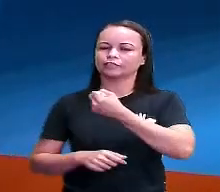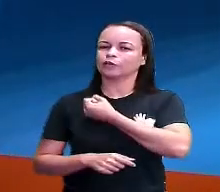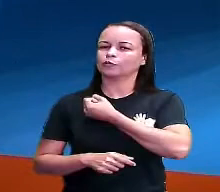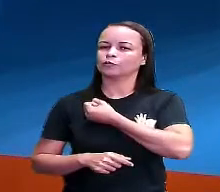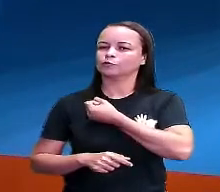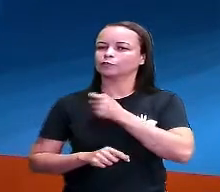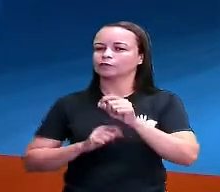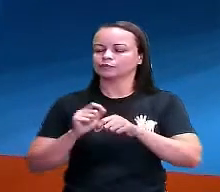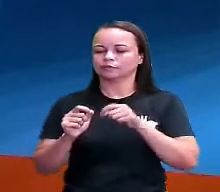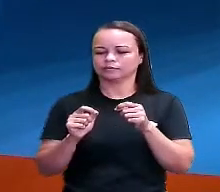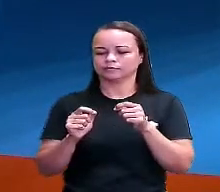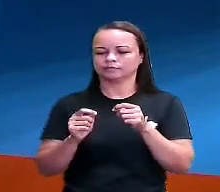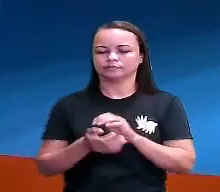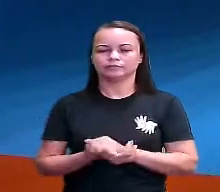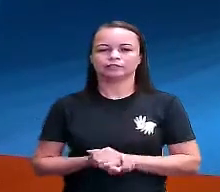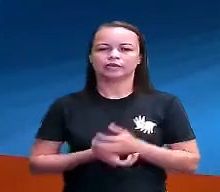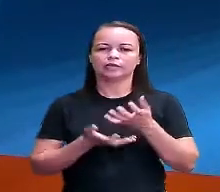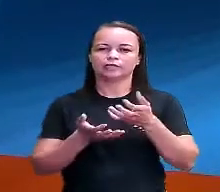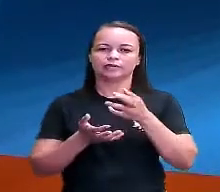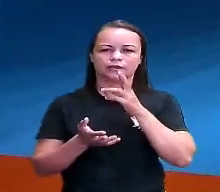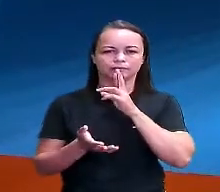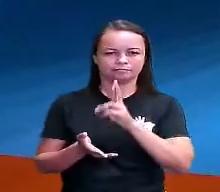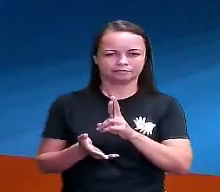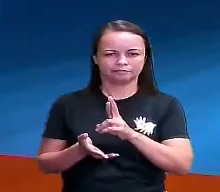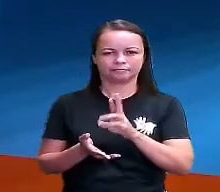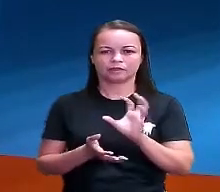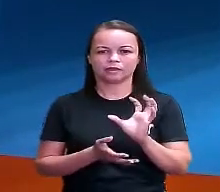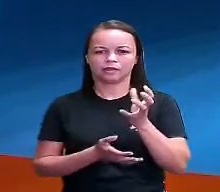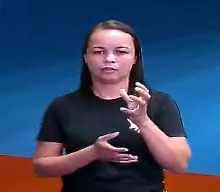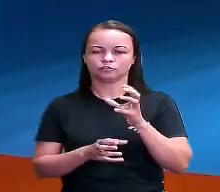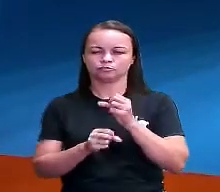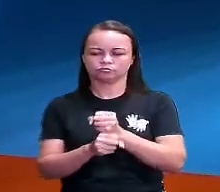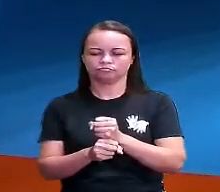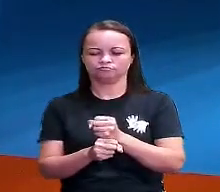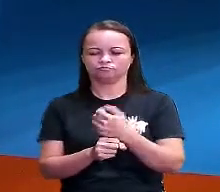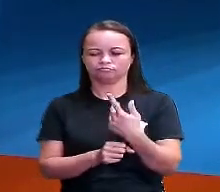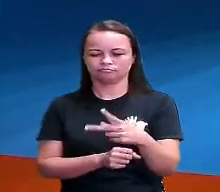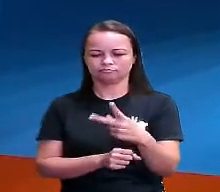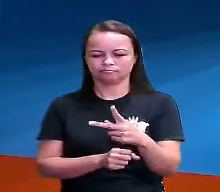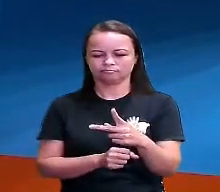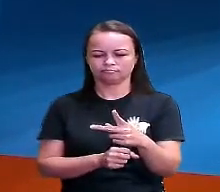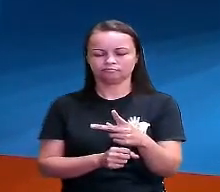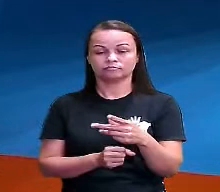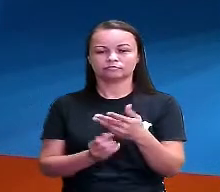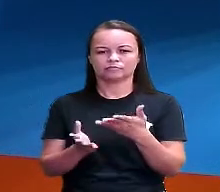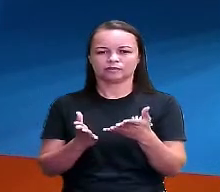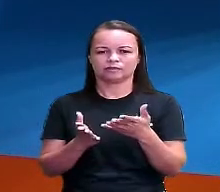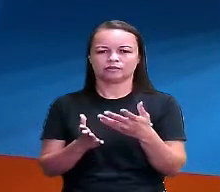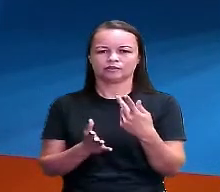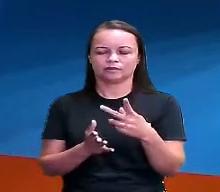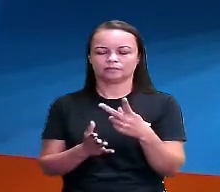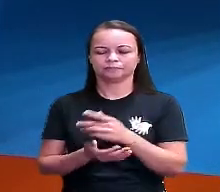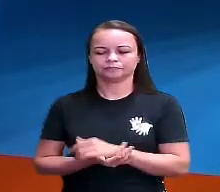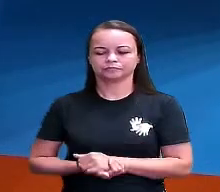Ele quer o quê? Ele quer o resultado. Ele quer a respostinha dessa continha aqui.